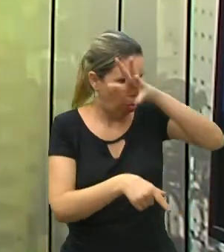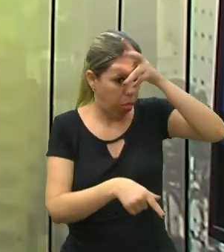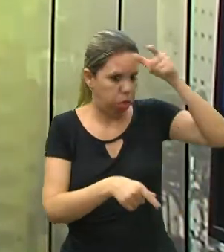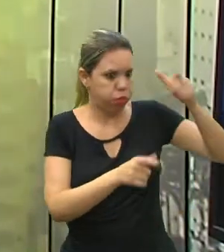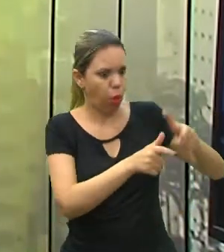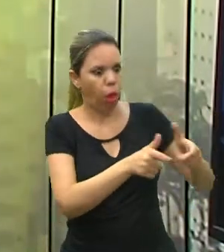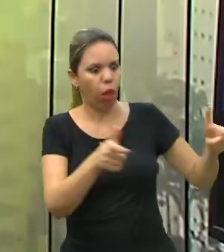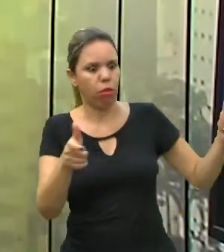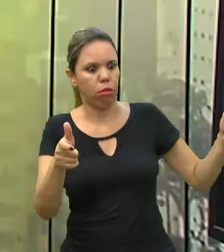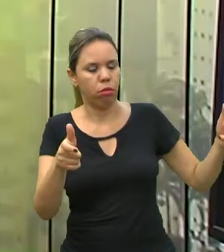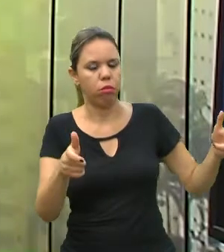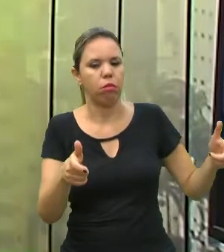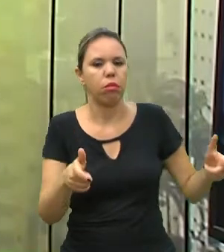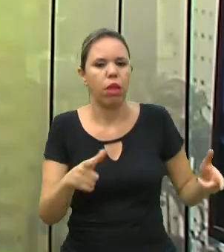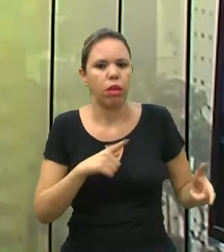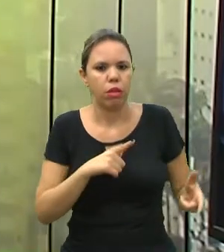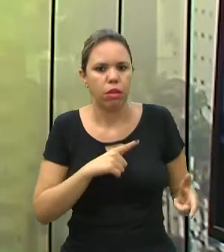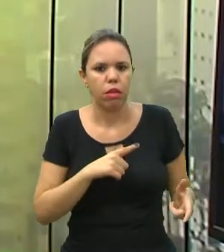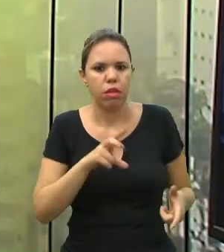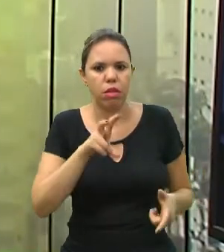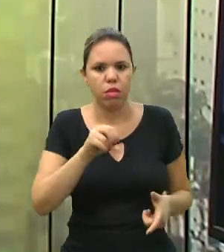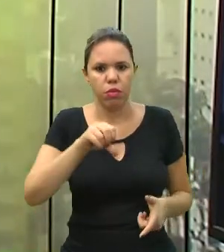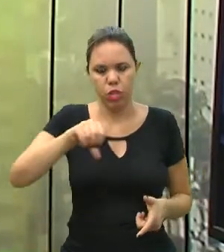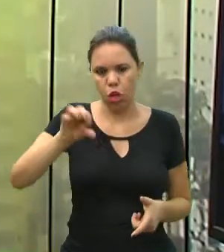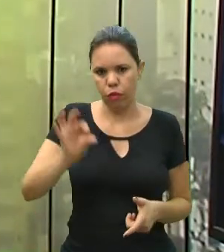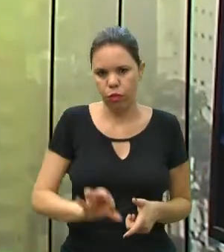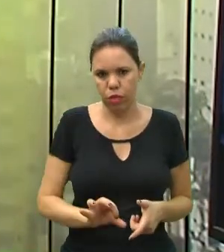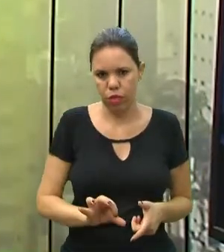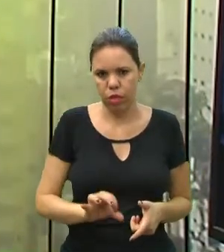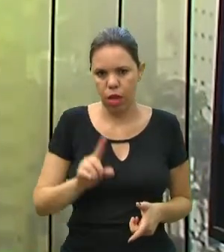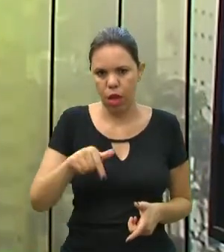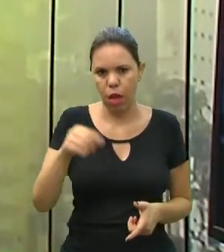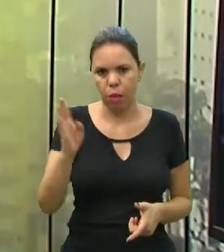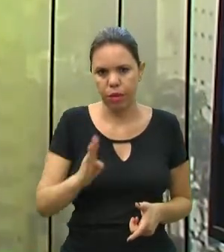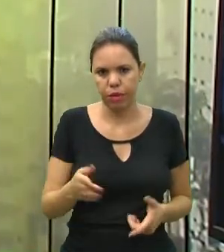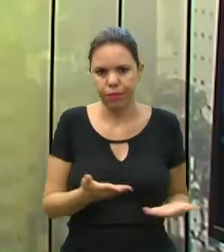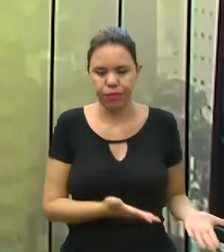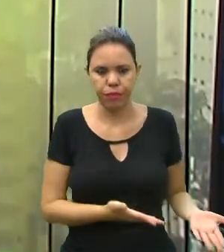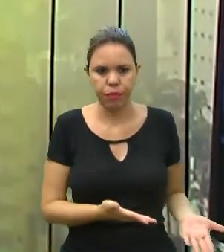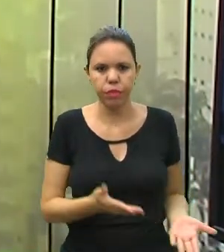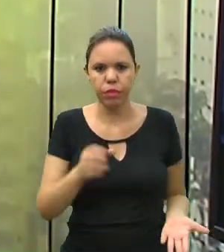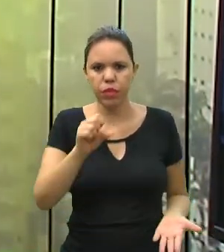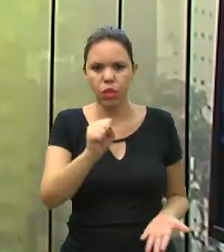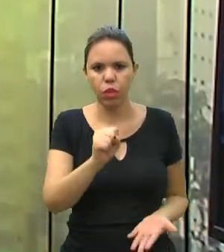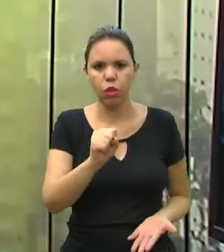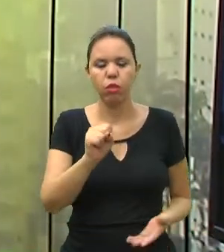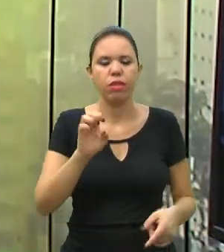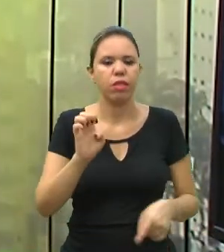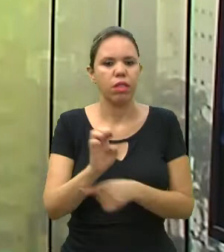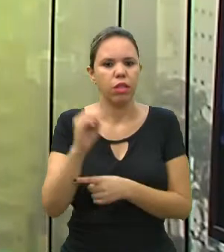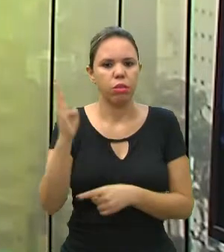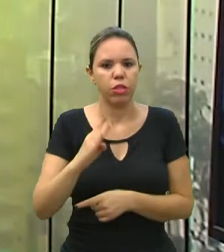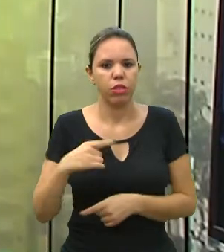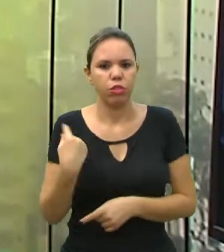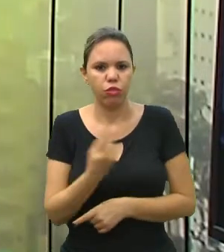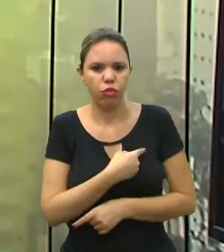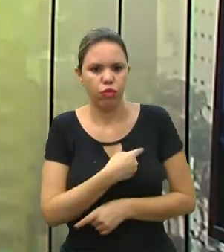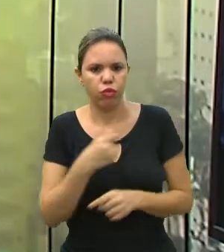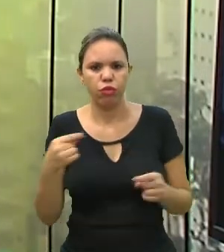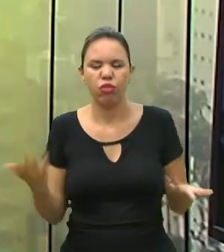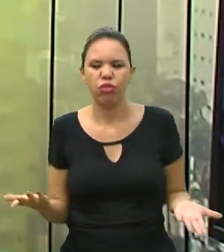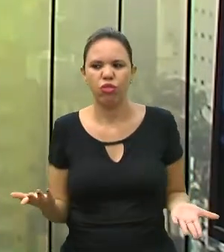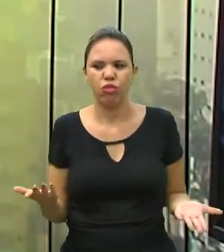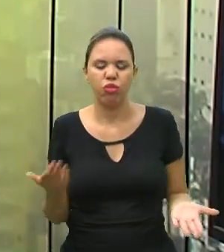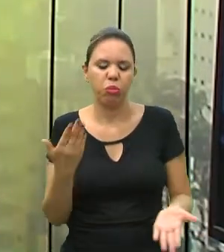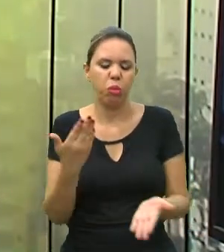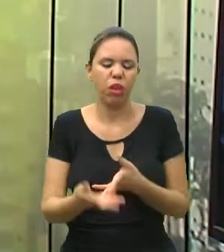amazônica, esse território que abriga 59% do que é o Brasil, 8 estados brasileiros, da gente ficar